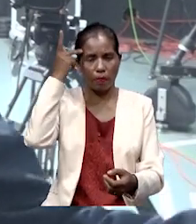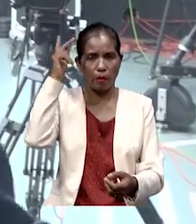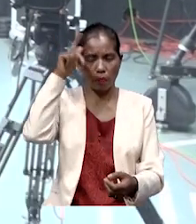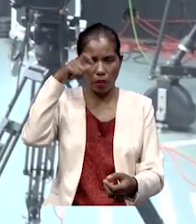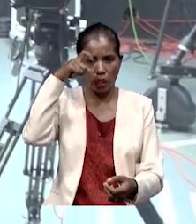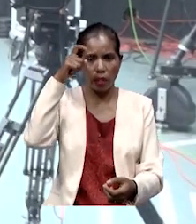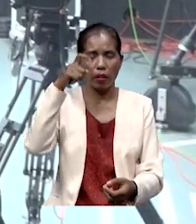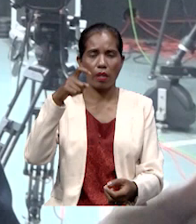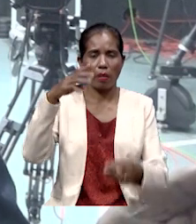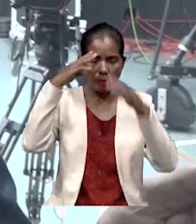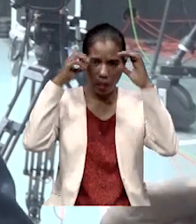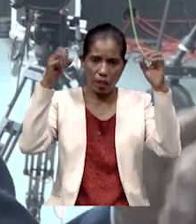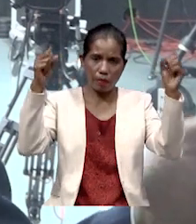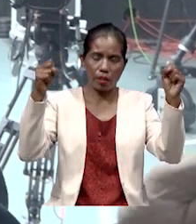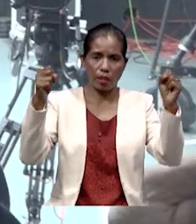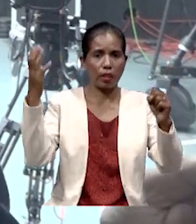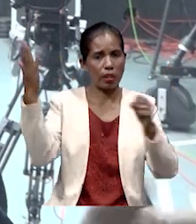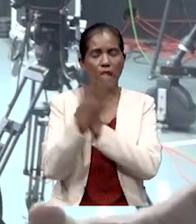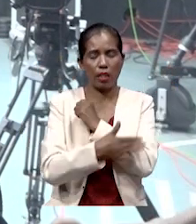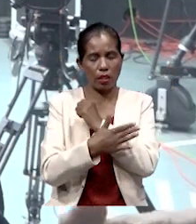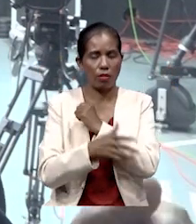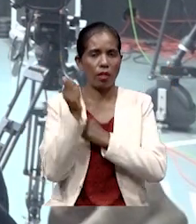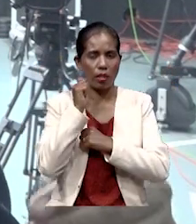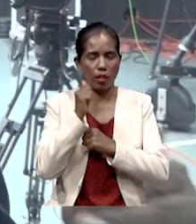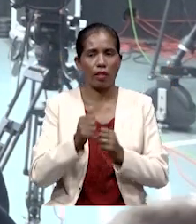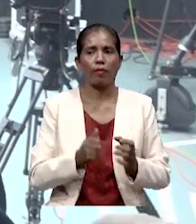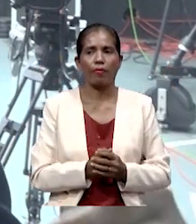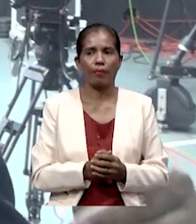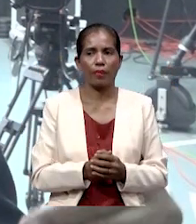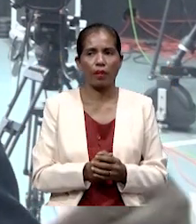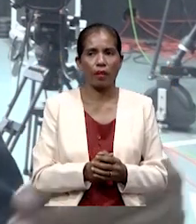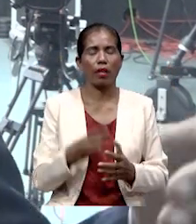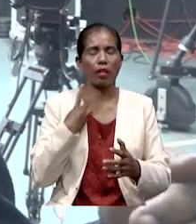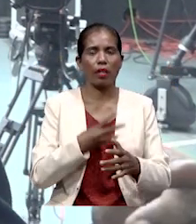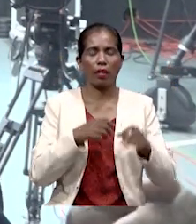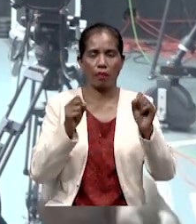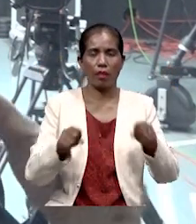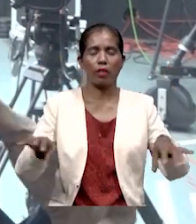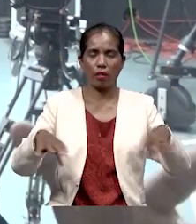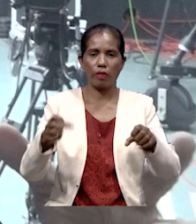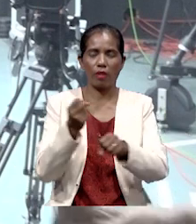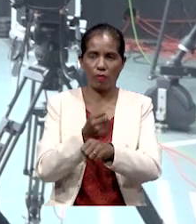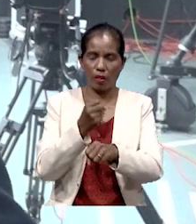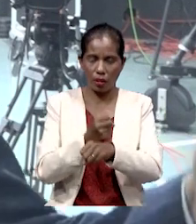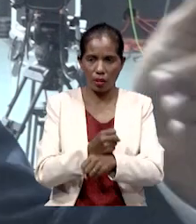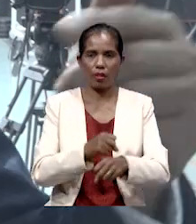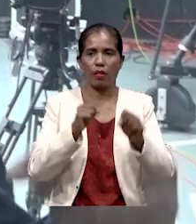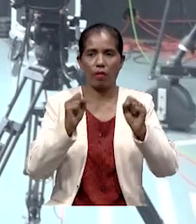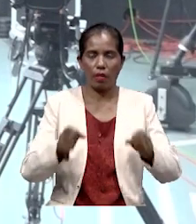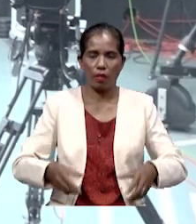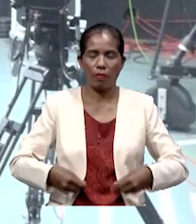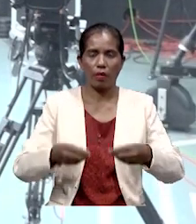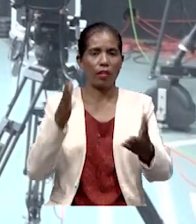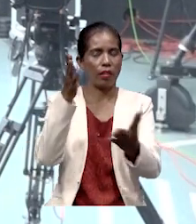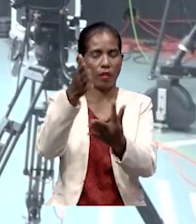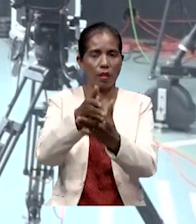da ASEAN, né? Ministro de Estrangeiros, não conhece. Né? E também há esforço liuta para ver e tamala